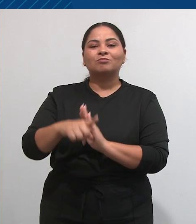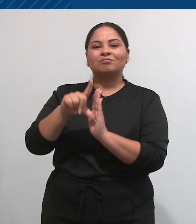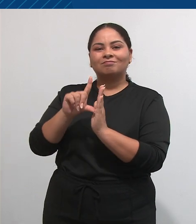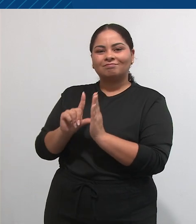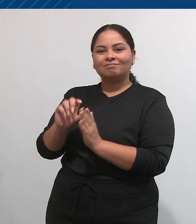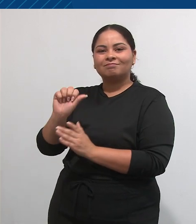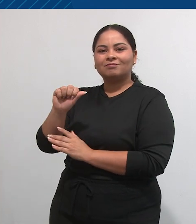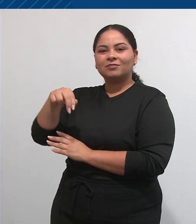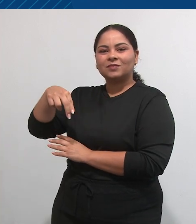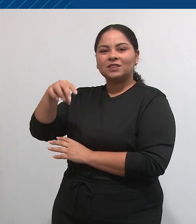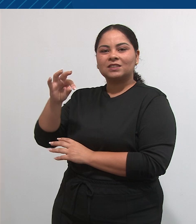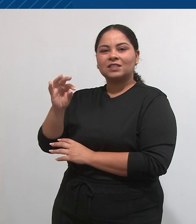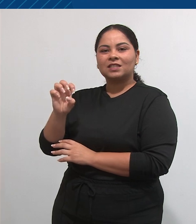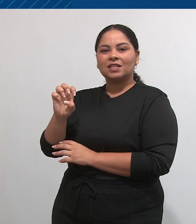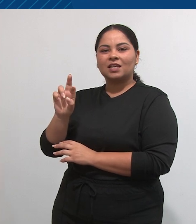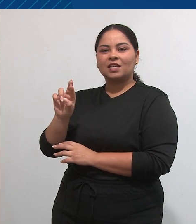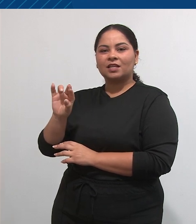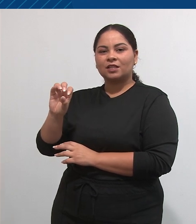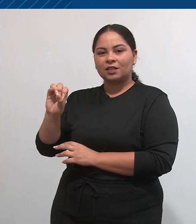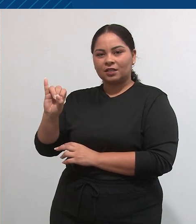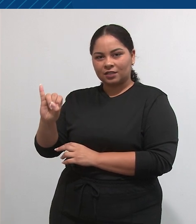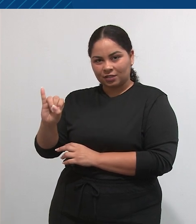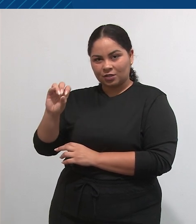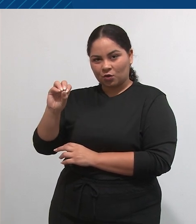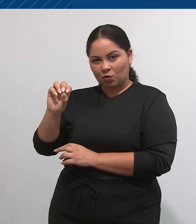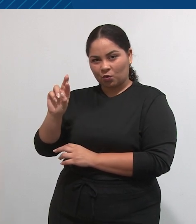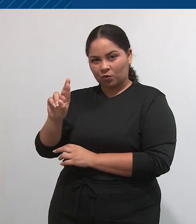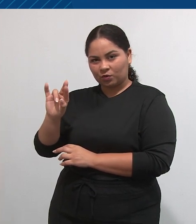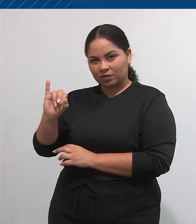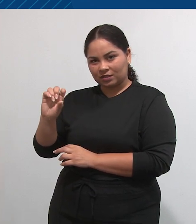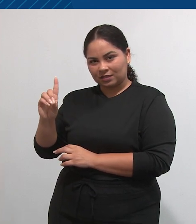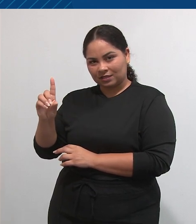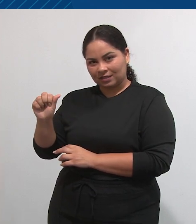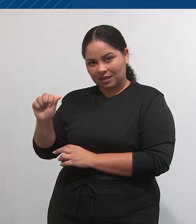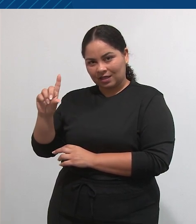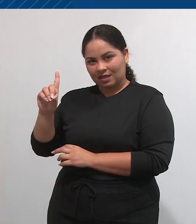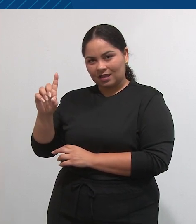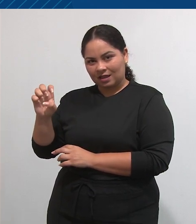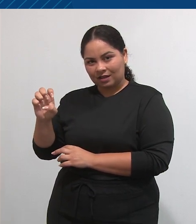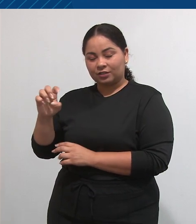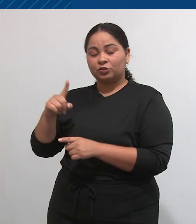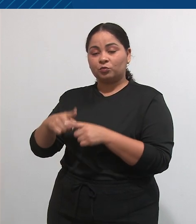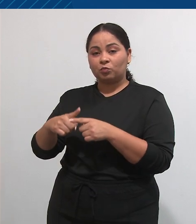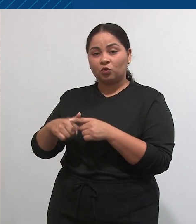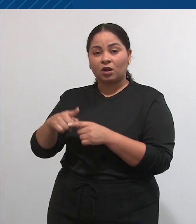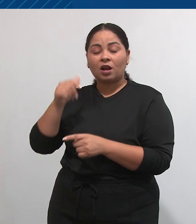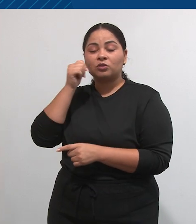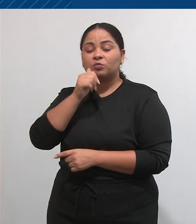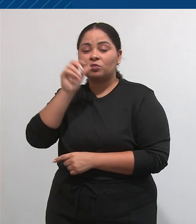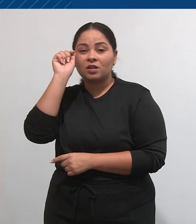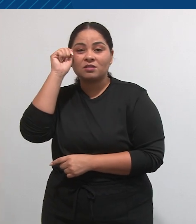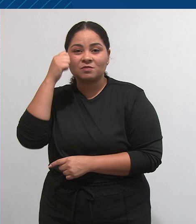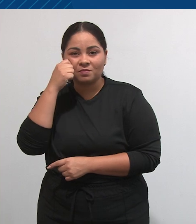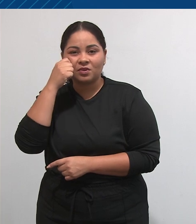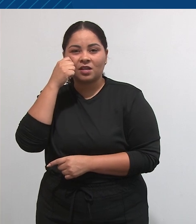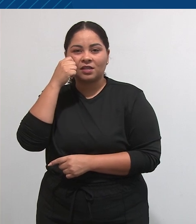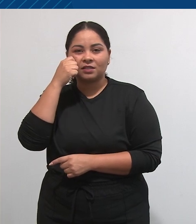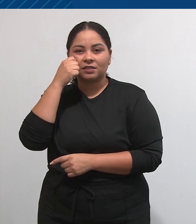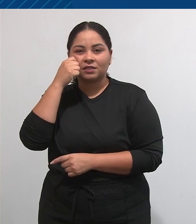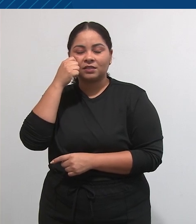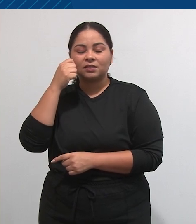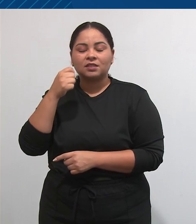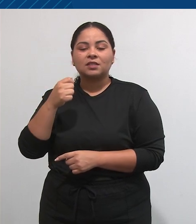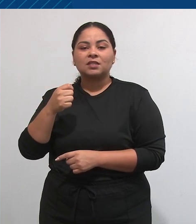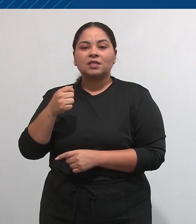elas chegaram bem antes do que a nossa história ocidental narrava, que seria a história da